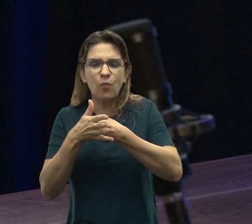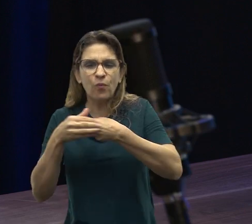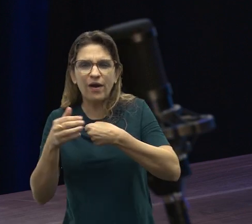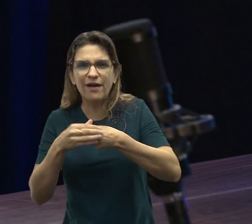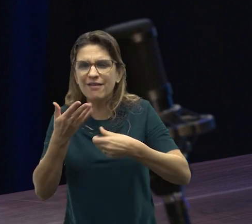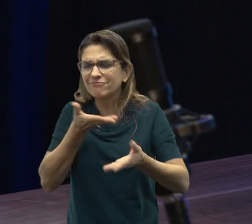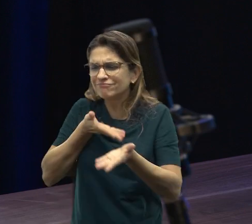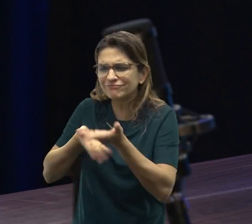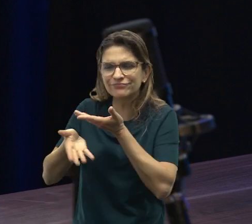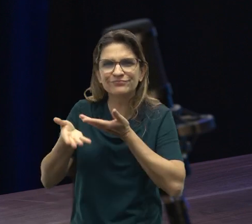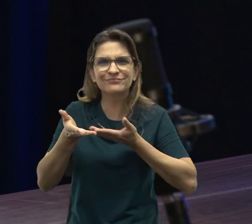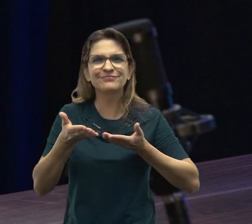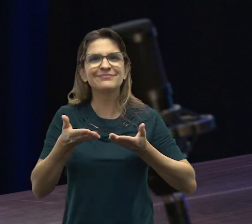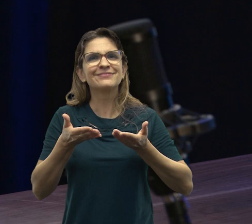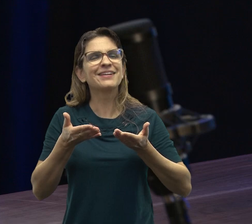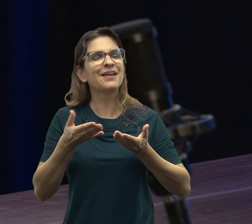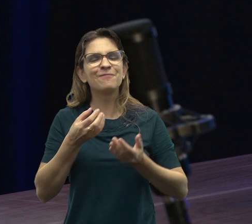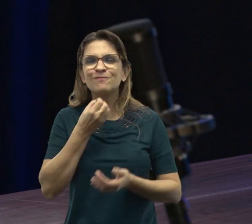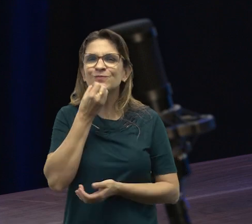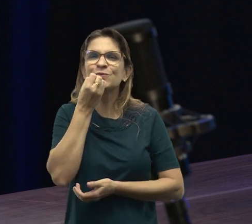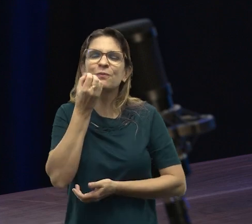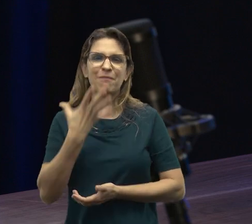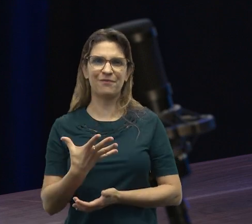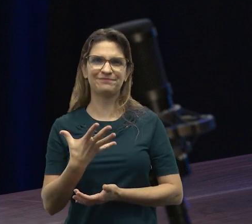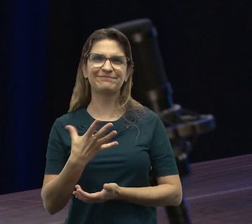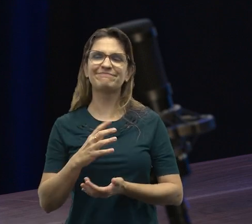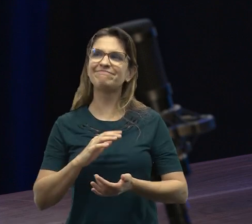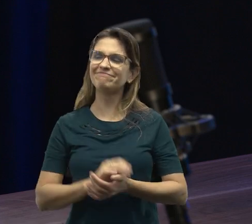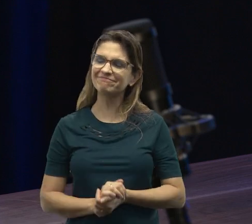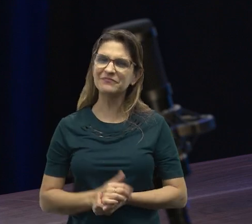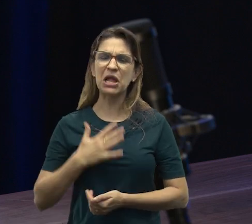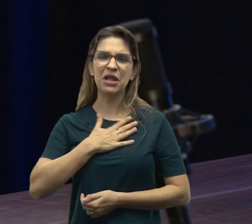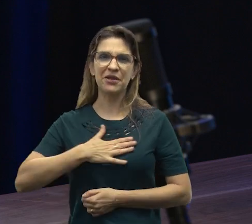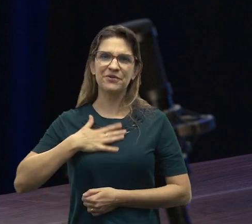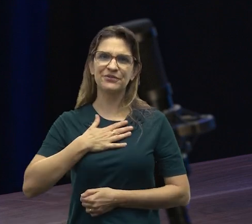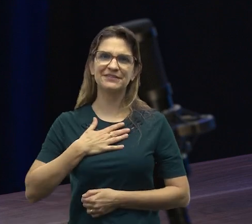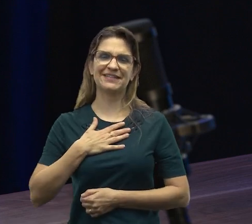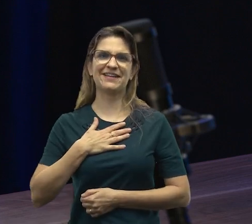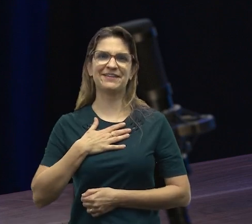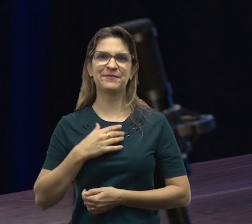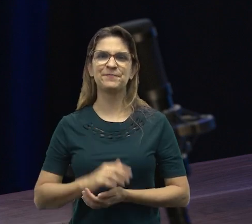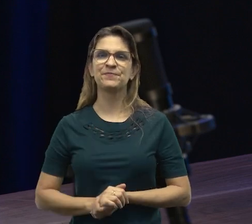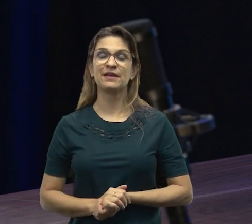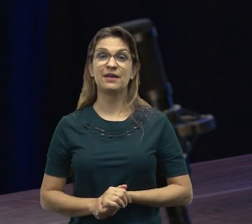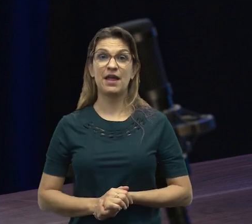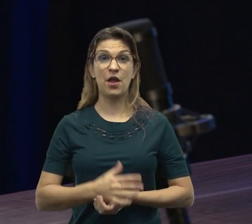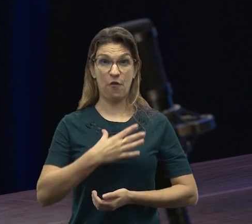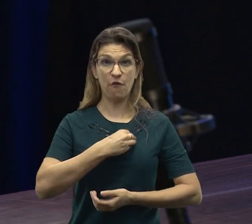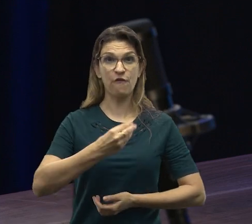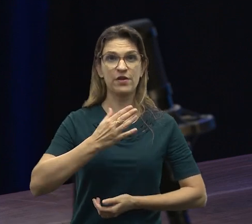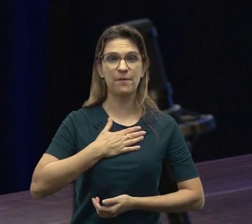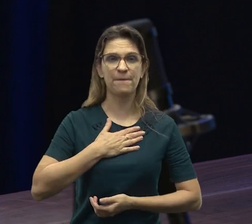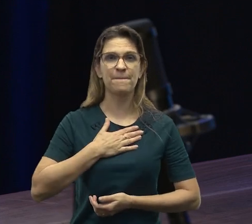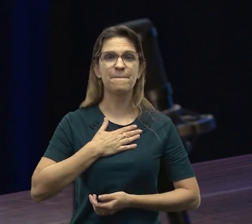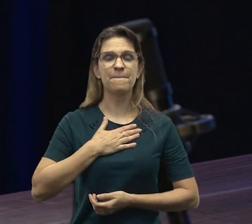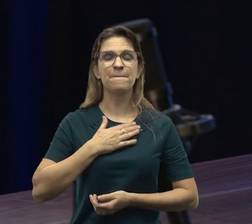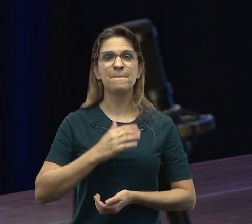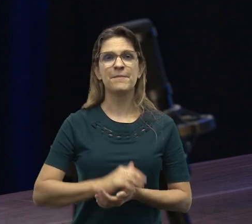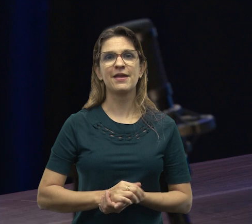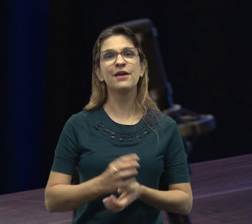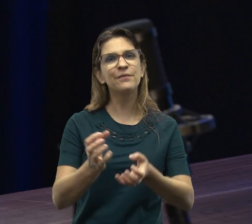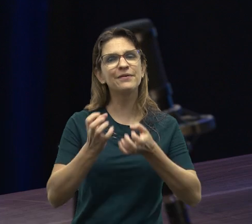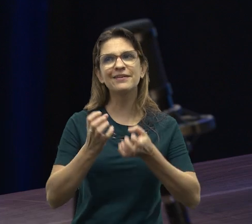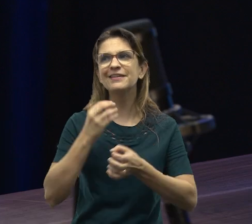encantador. Não me arrependo nem um pouco. E aí meu filho mais velho quis também ter essa